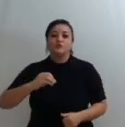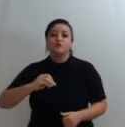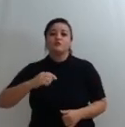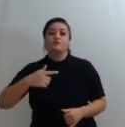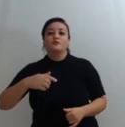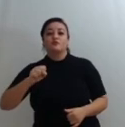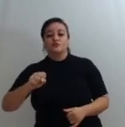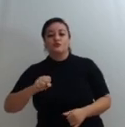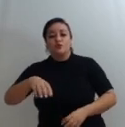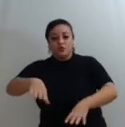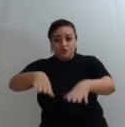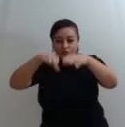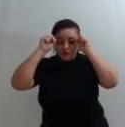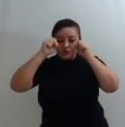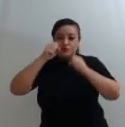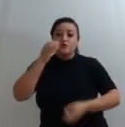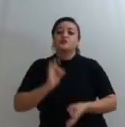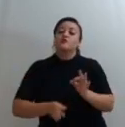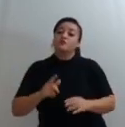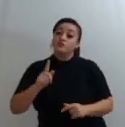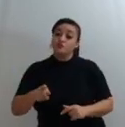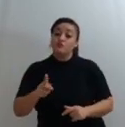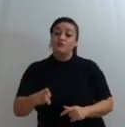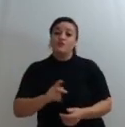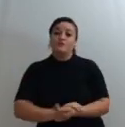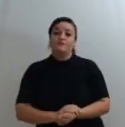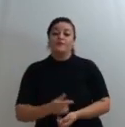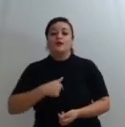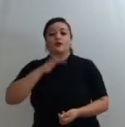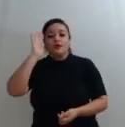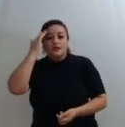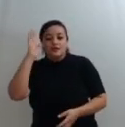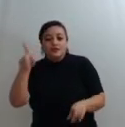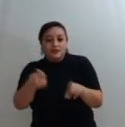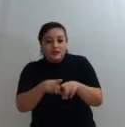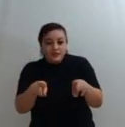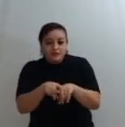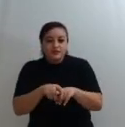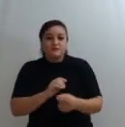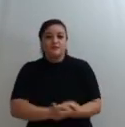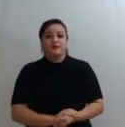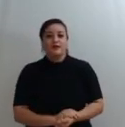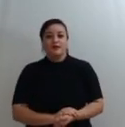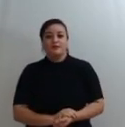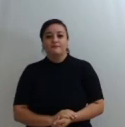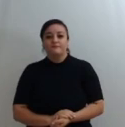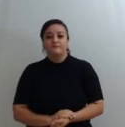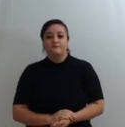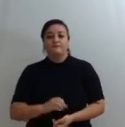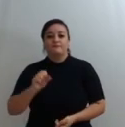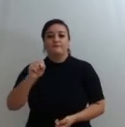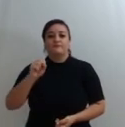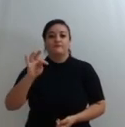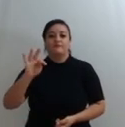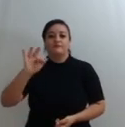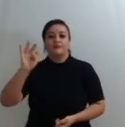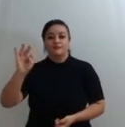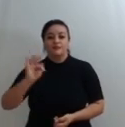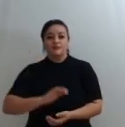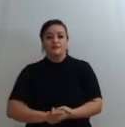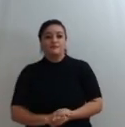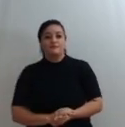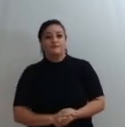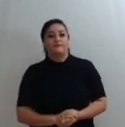decisão da pronúncia. E aqui, claro, eu entendo também, pelo entendimento adotado pelo Supremo Tribunal Federal há dias atrás, que a